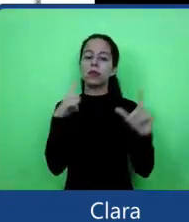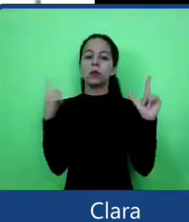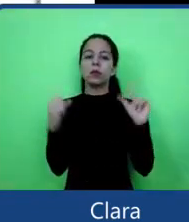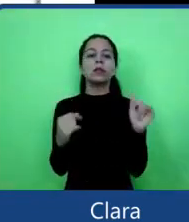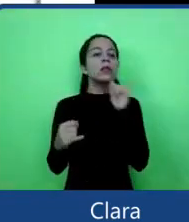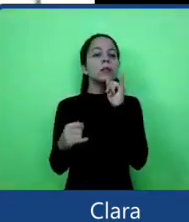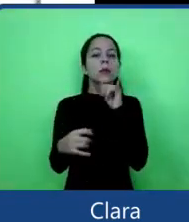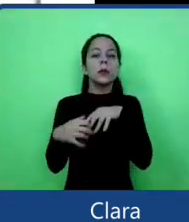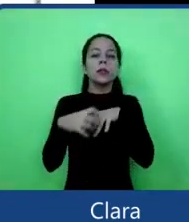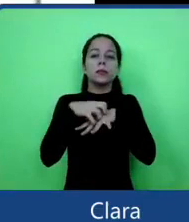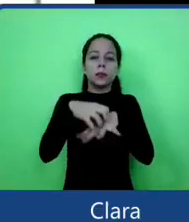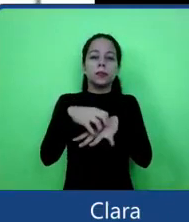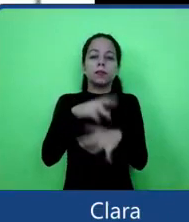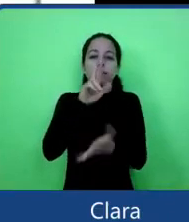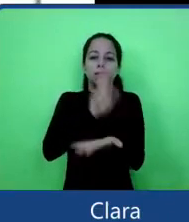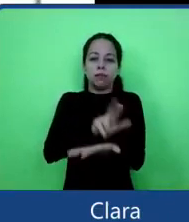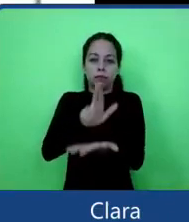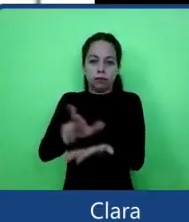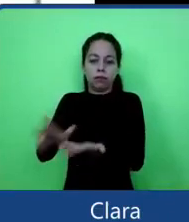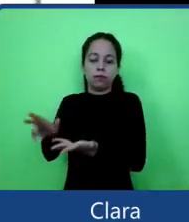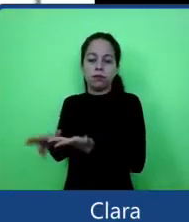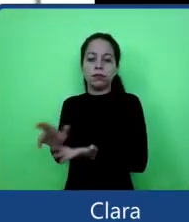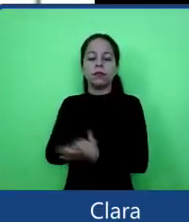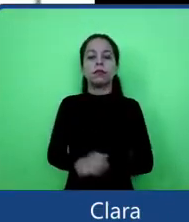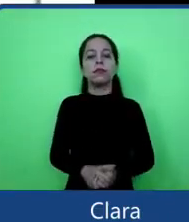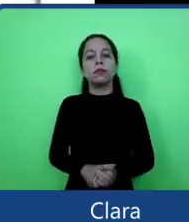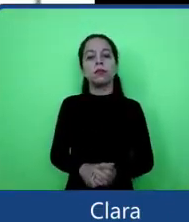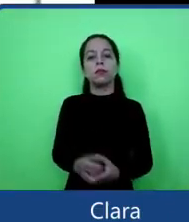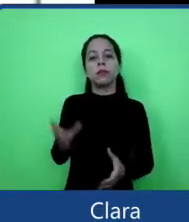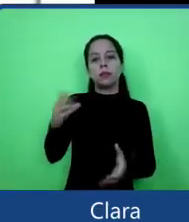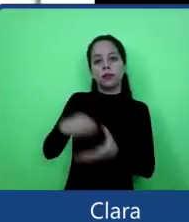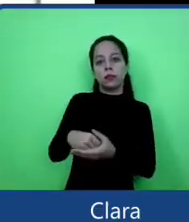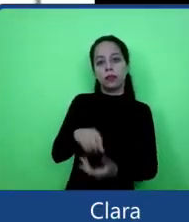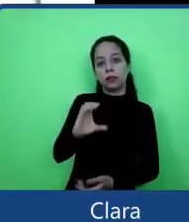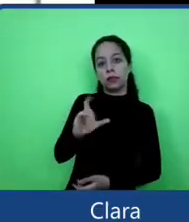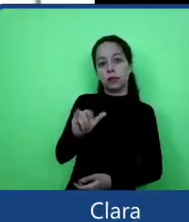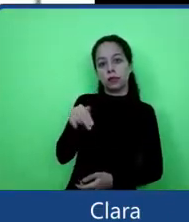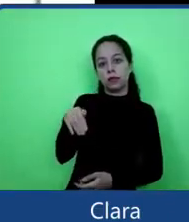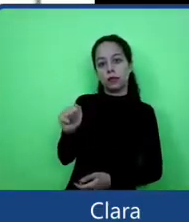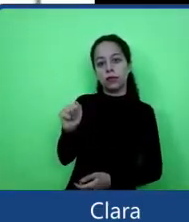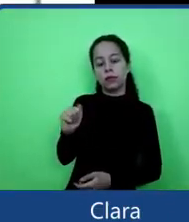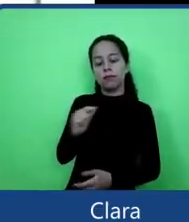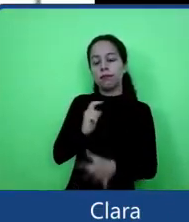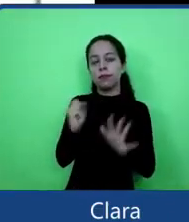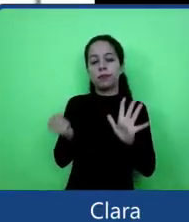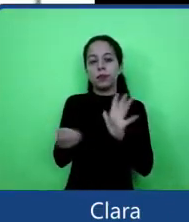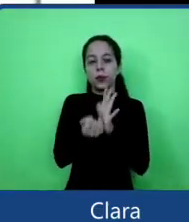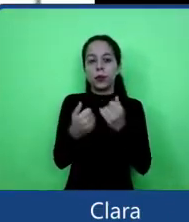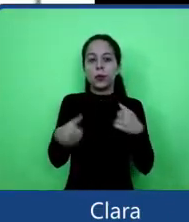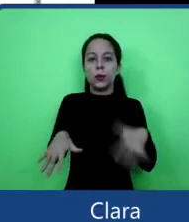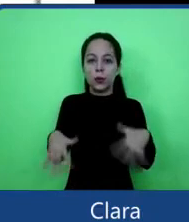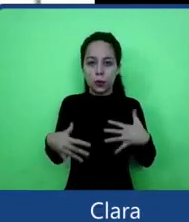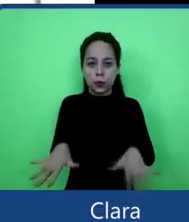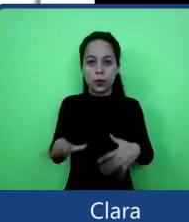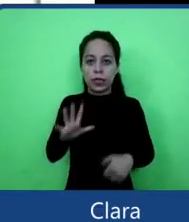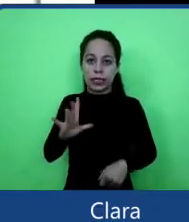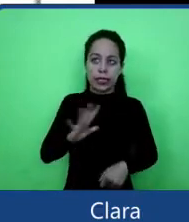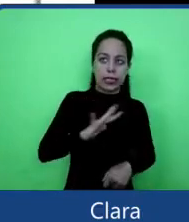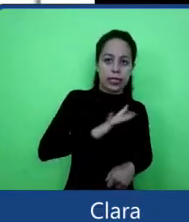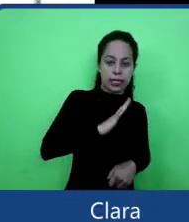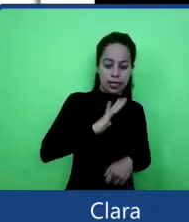né? E as mudanças climáticas nas cidades, elas têm um impacto enorme, né? Porque você tem uma alta